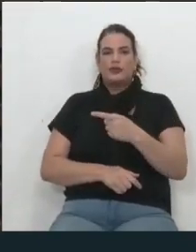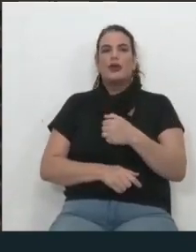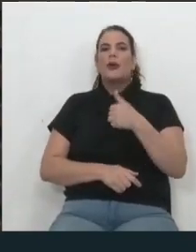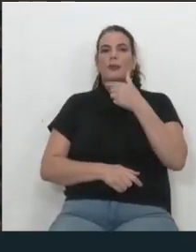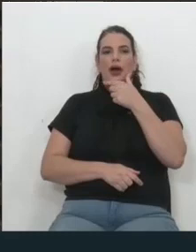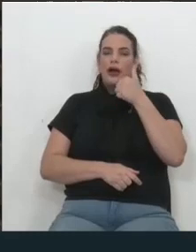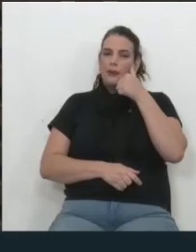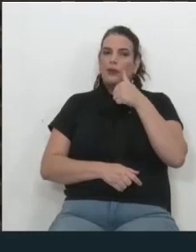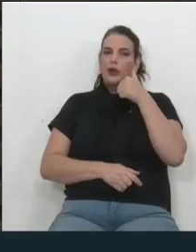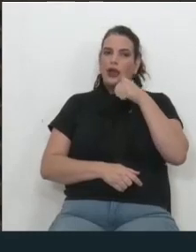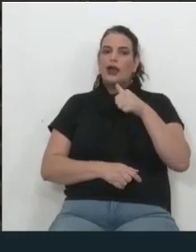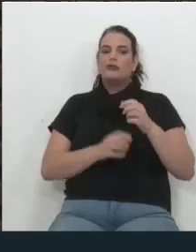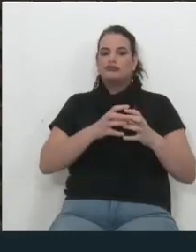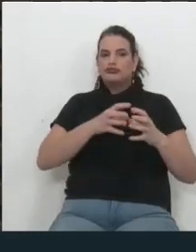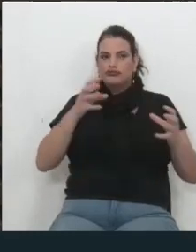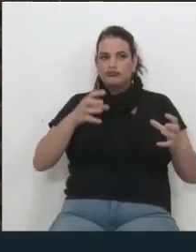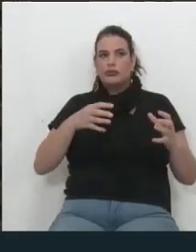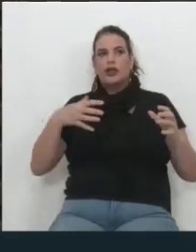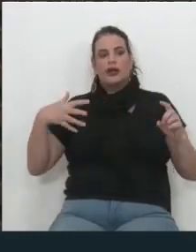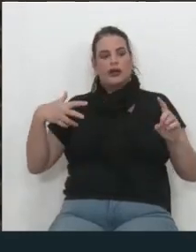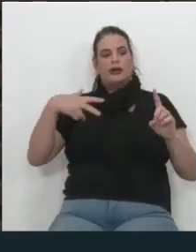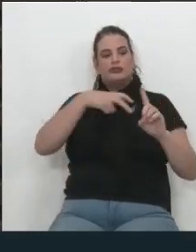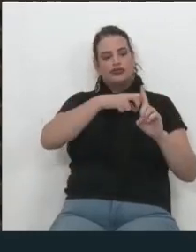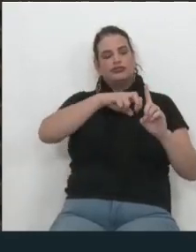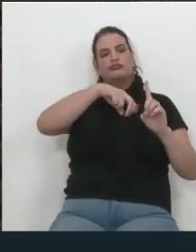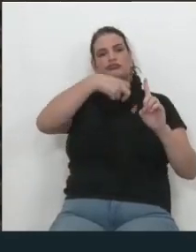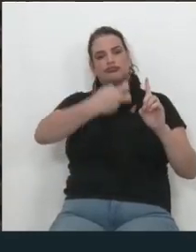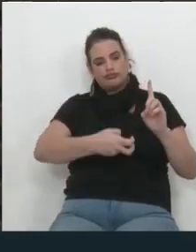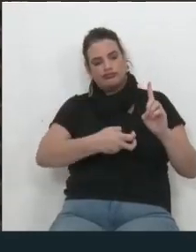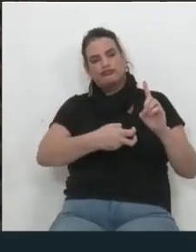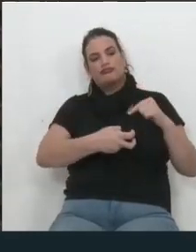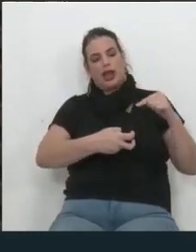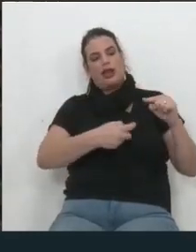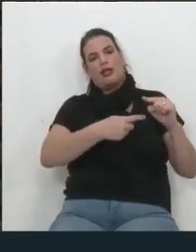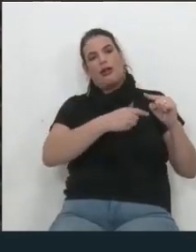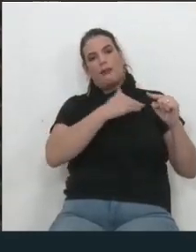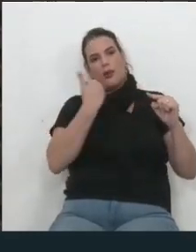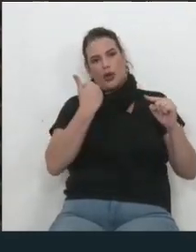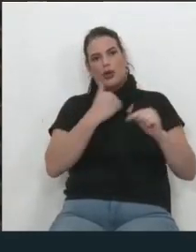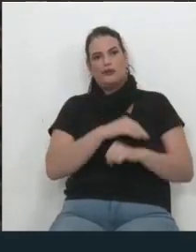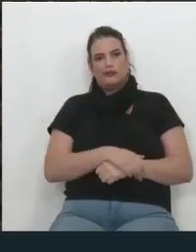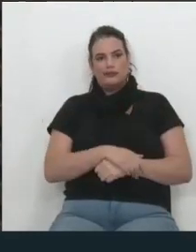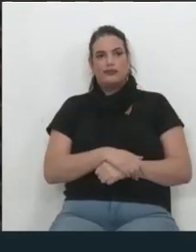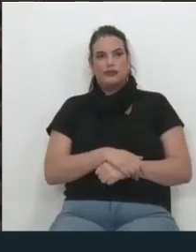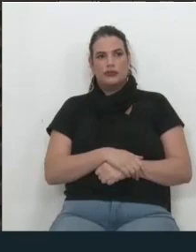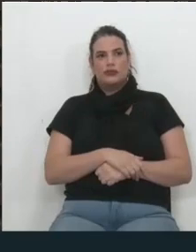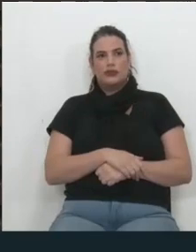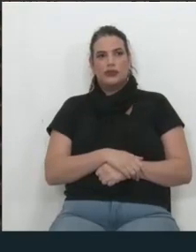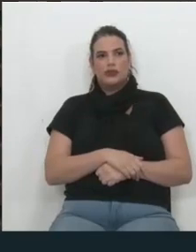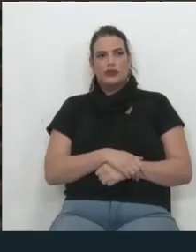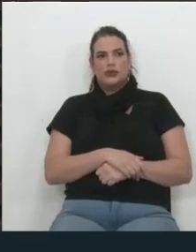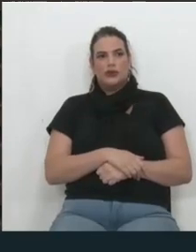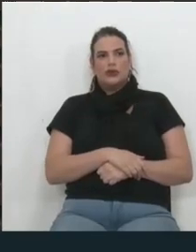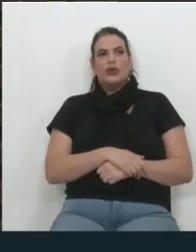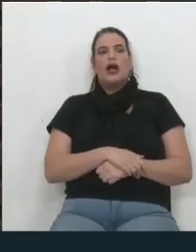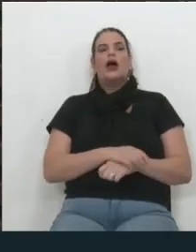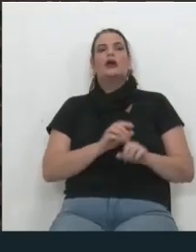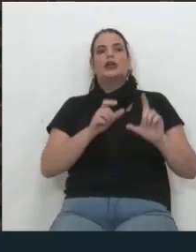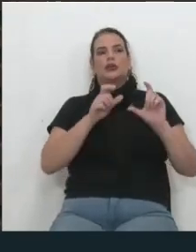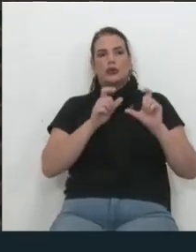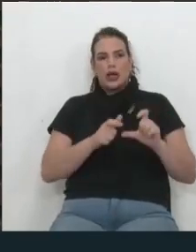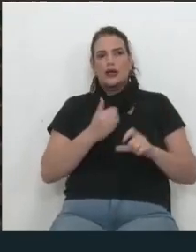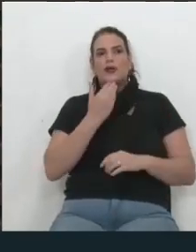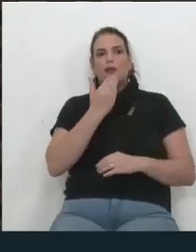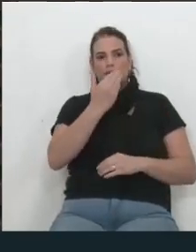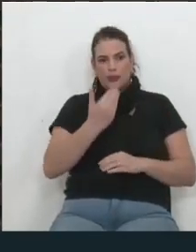foi atropelada, né, e infelizmente veio a óbito, na Mãe dos Homens. Aquele lugar que eu pedi, que eu falei na quarta-feira passada, que eu pedi